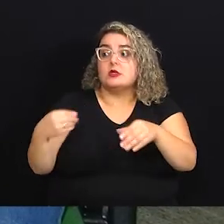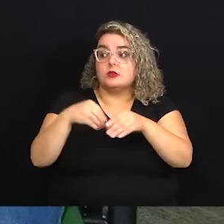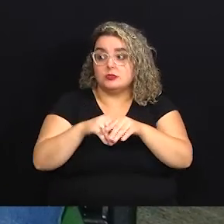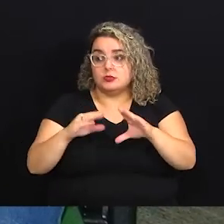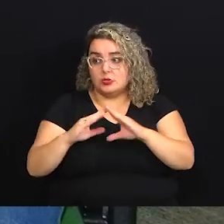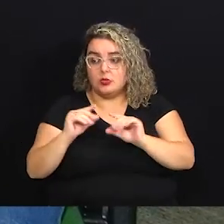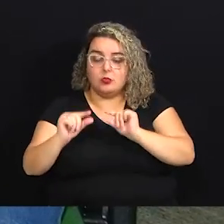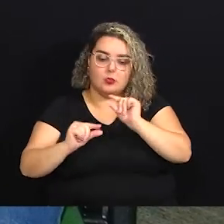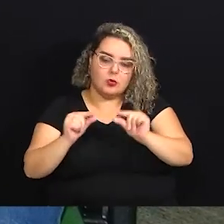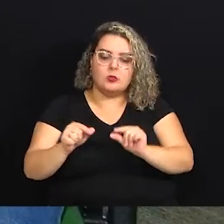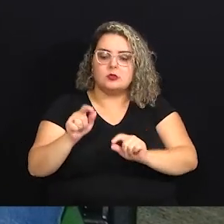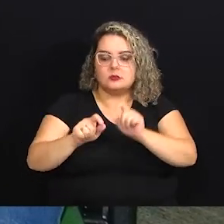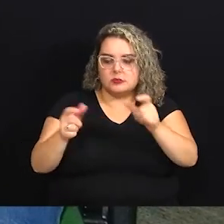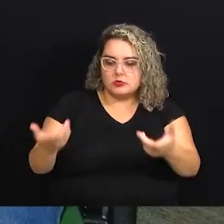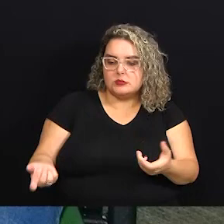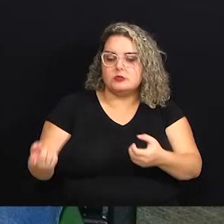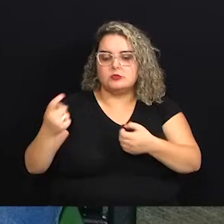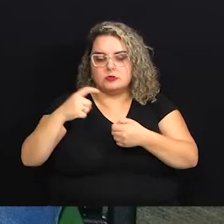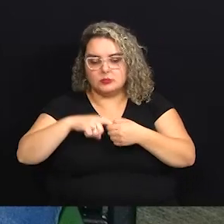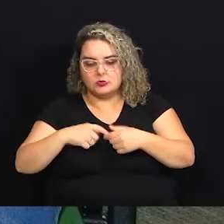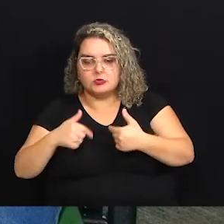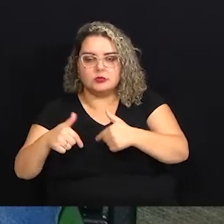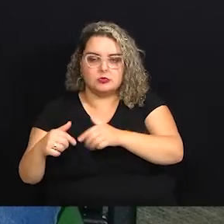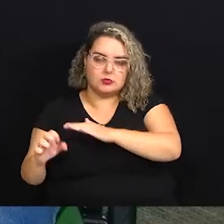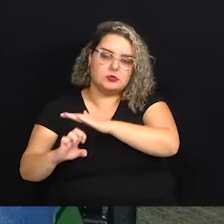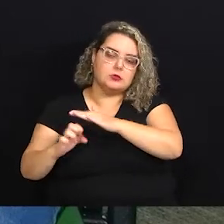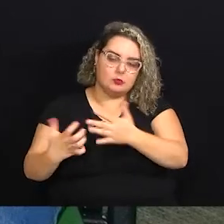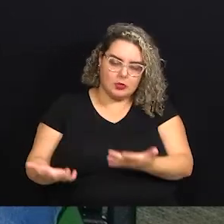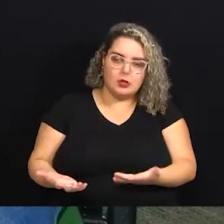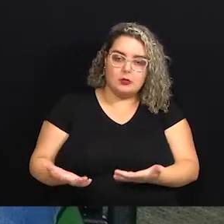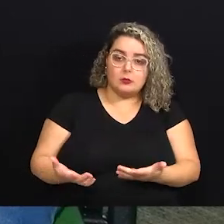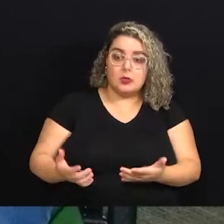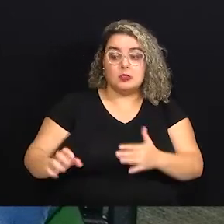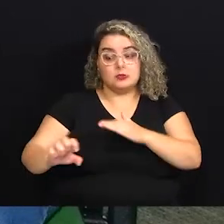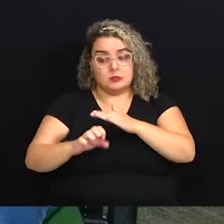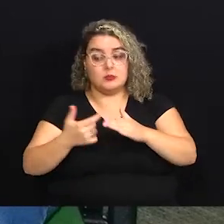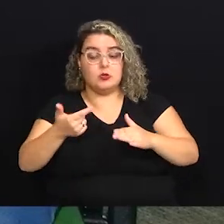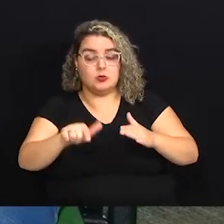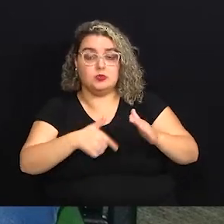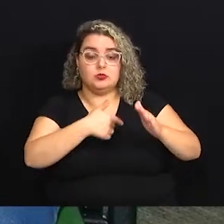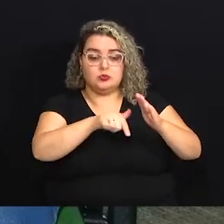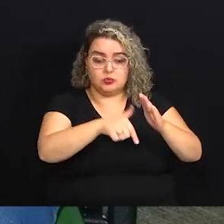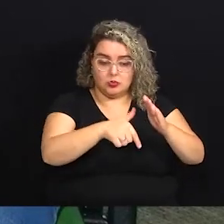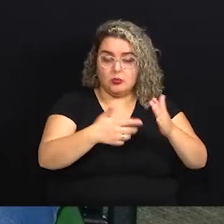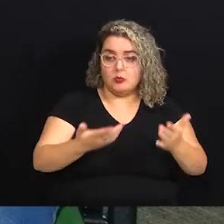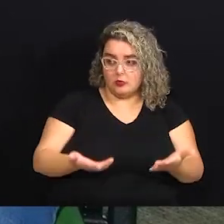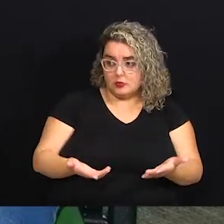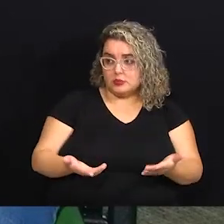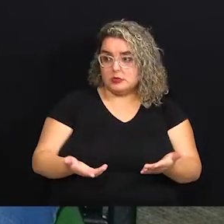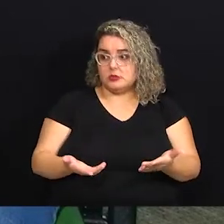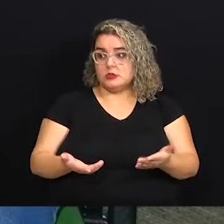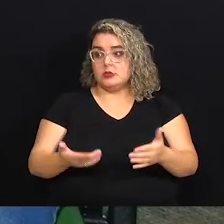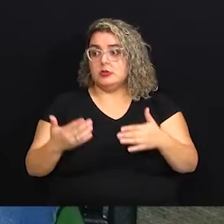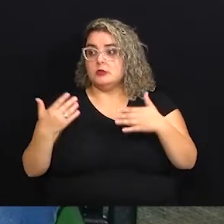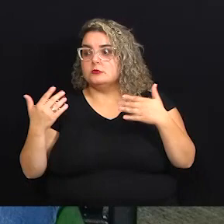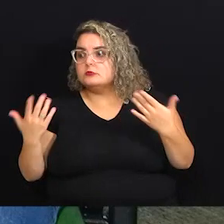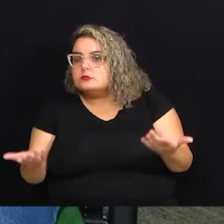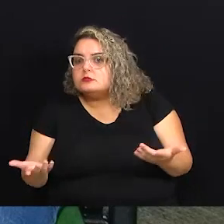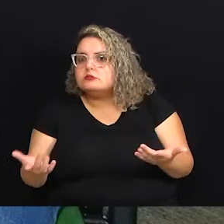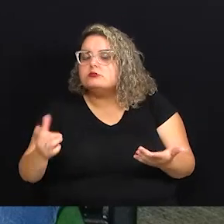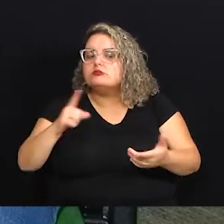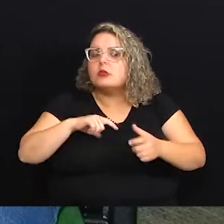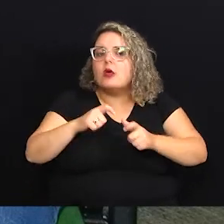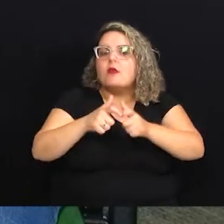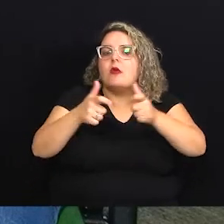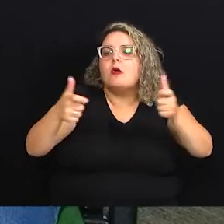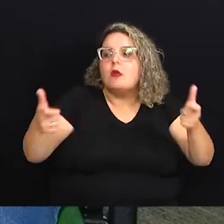gente trabalhando em casa, aos poucos algumas pessoas estão retomando, mas muitas empresas resolveram ficar com esse processo aí do home